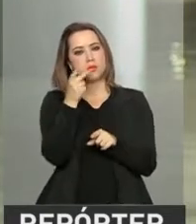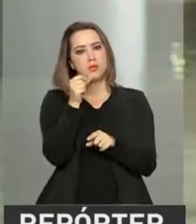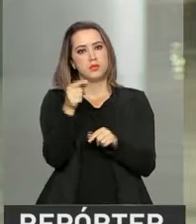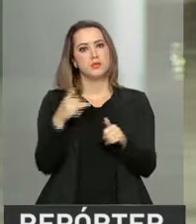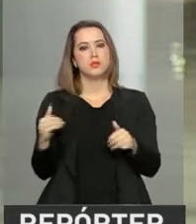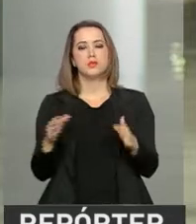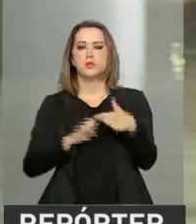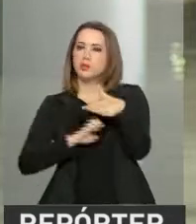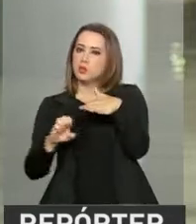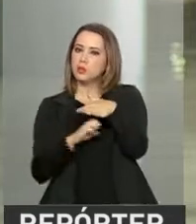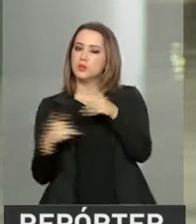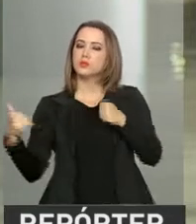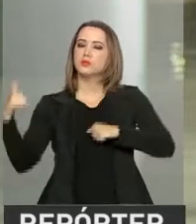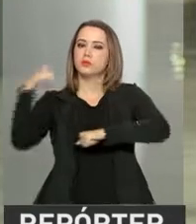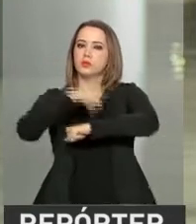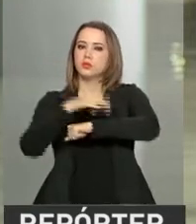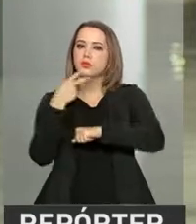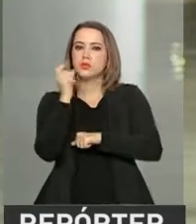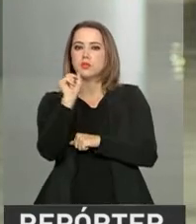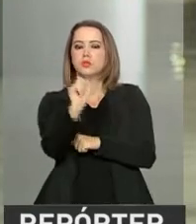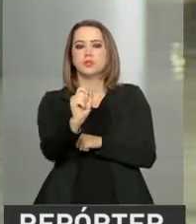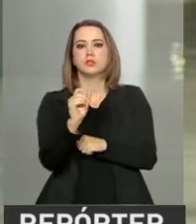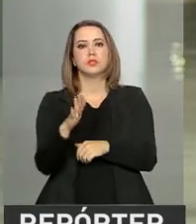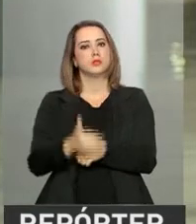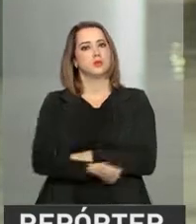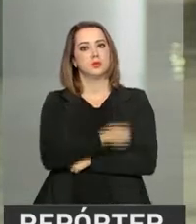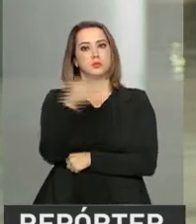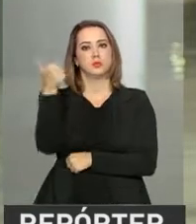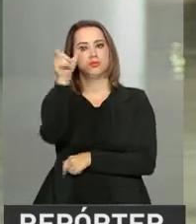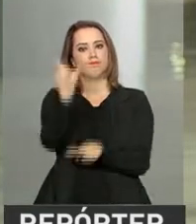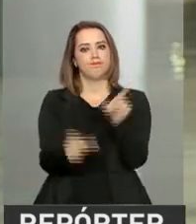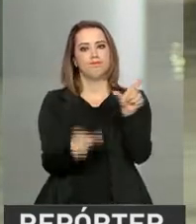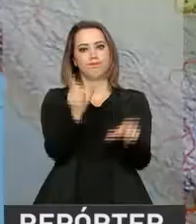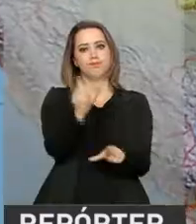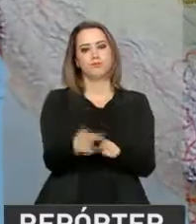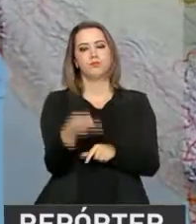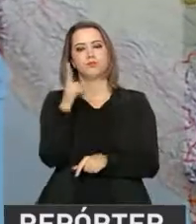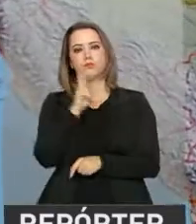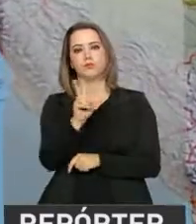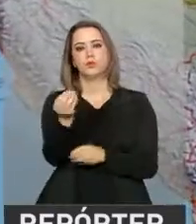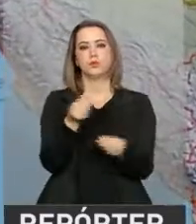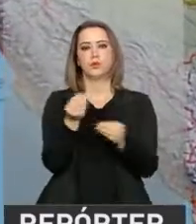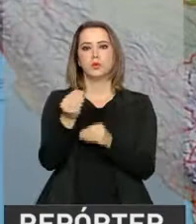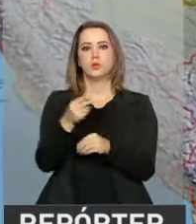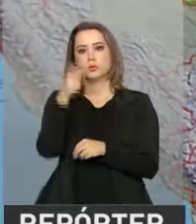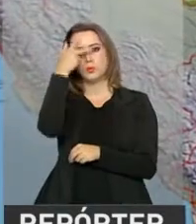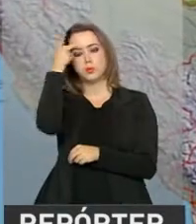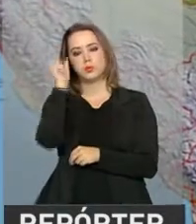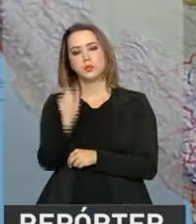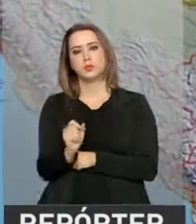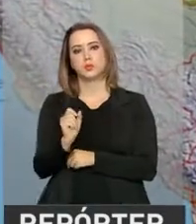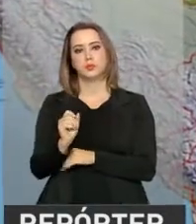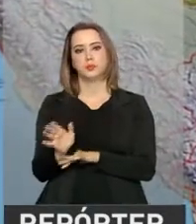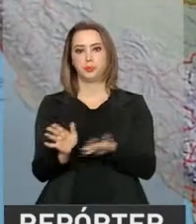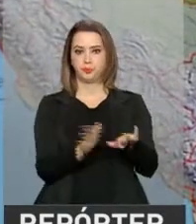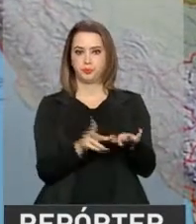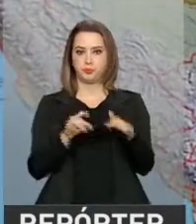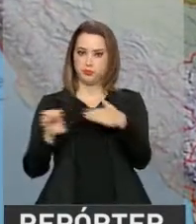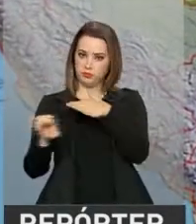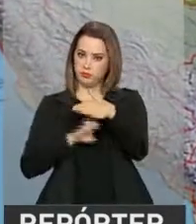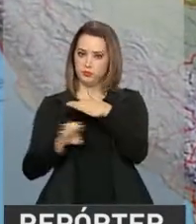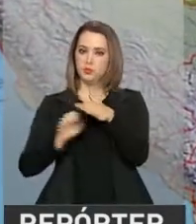adotar medidas para melhorar o atendimento dos passageiros. As companhias aéreas estão